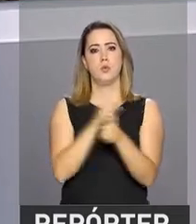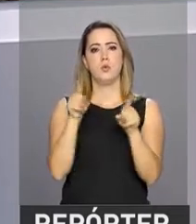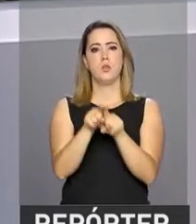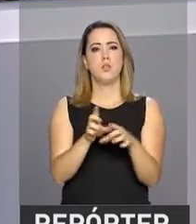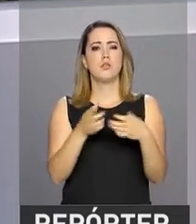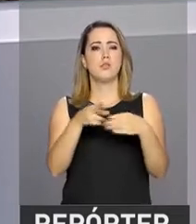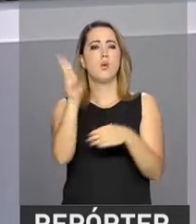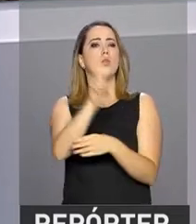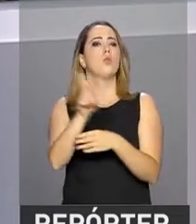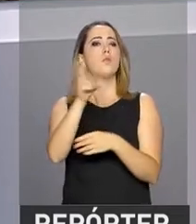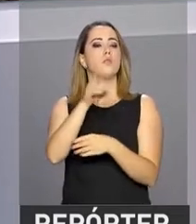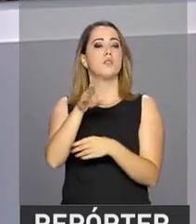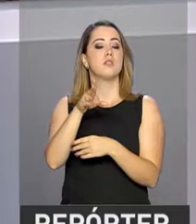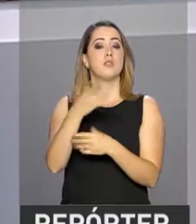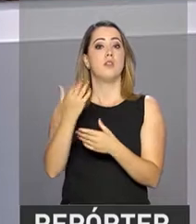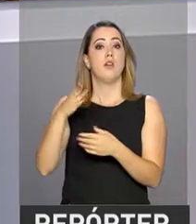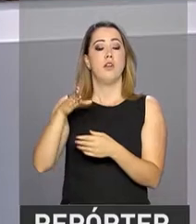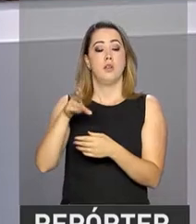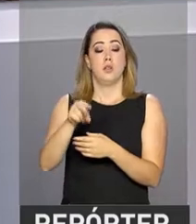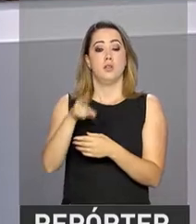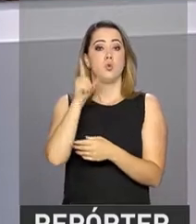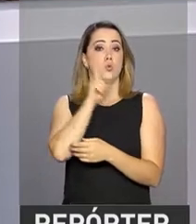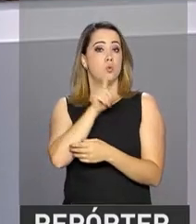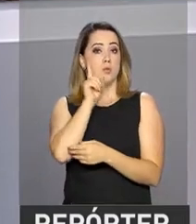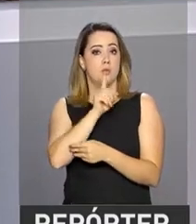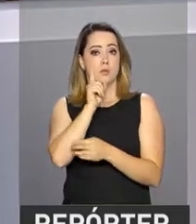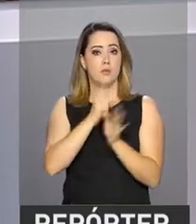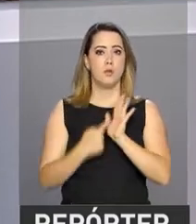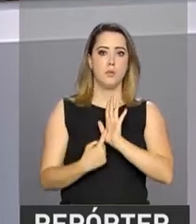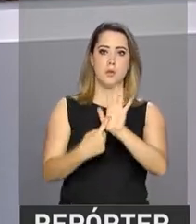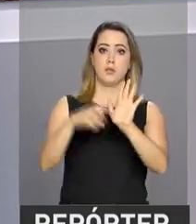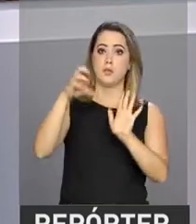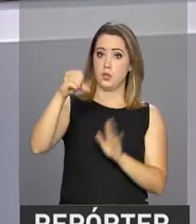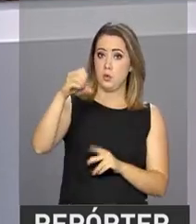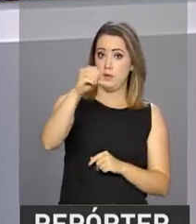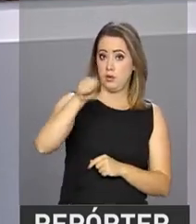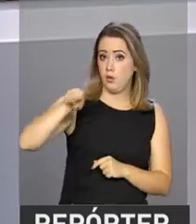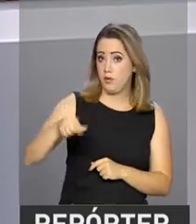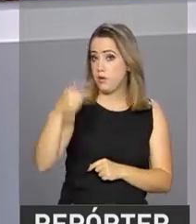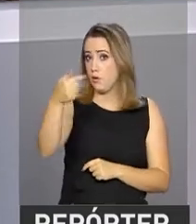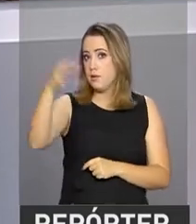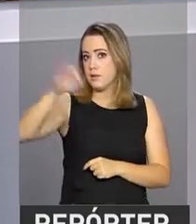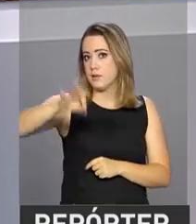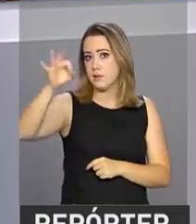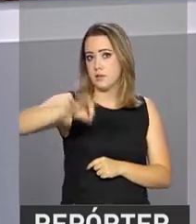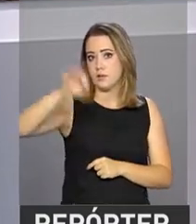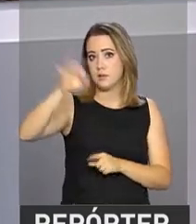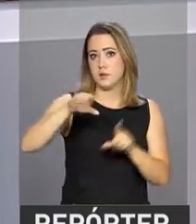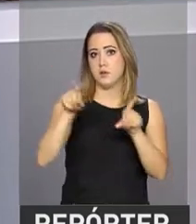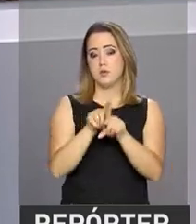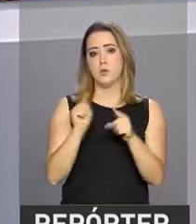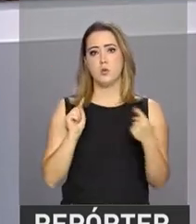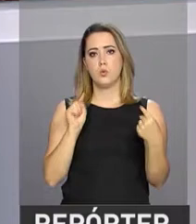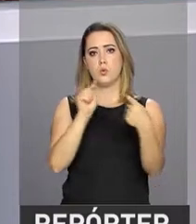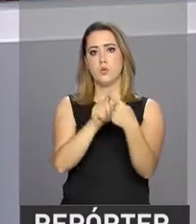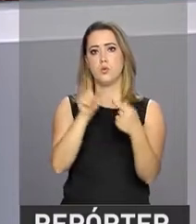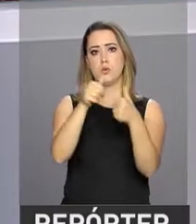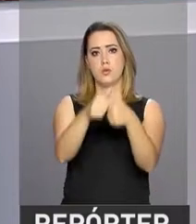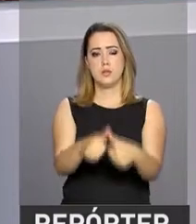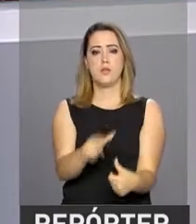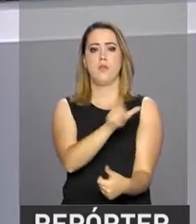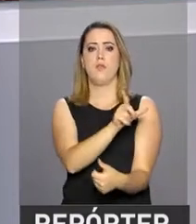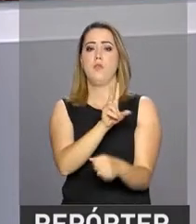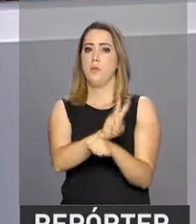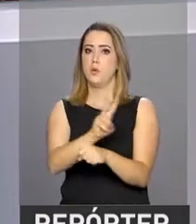saúde da universidade de washington e mostra que 99,7 por cento da população população algo estava